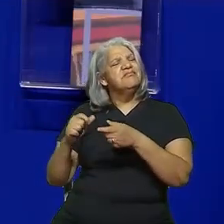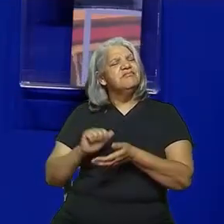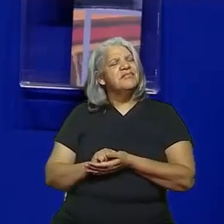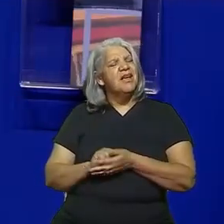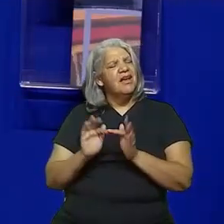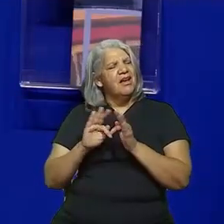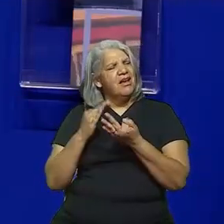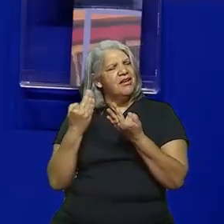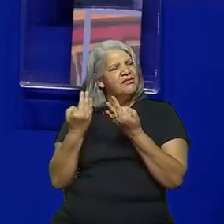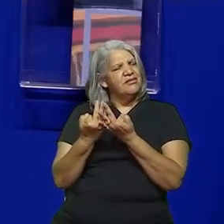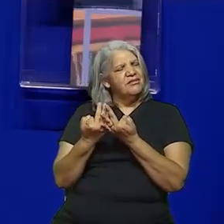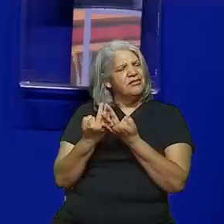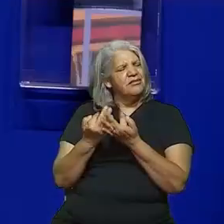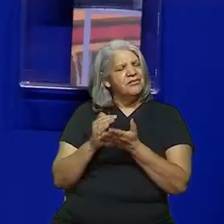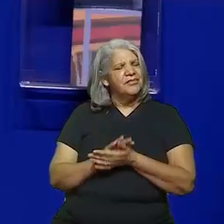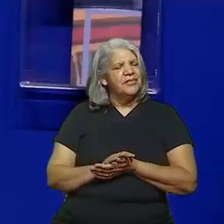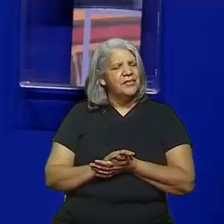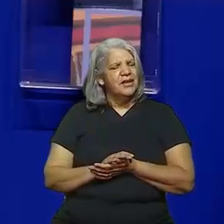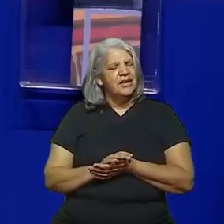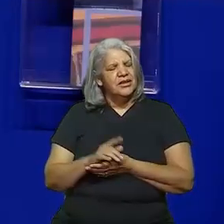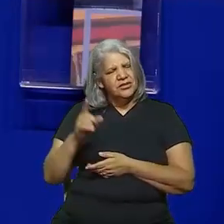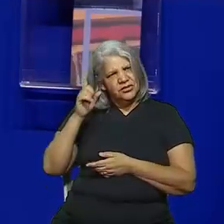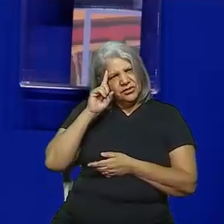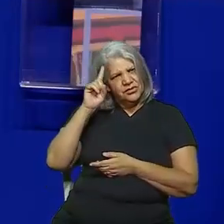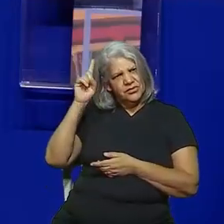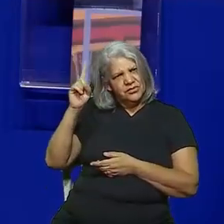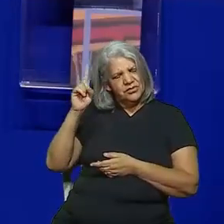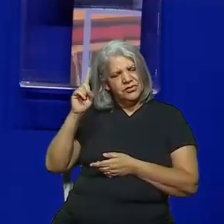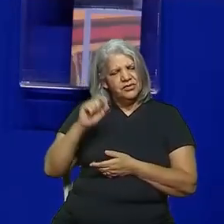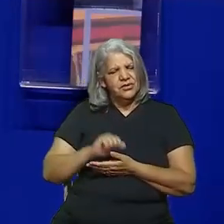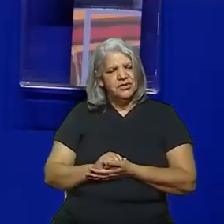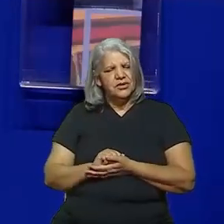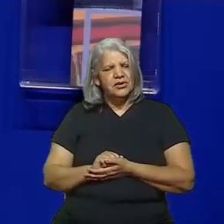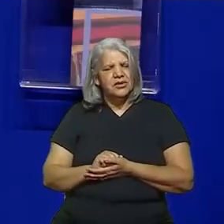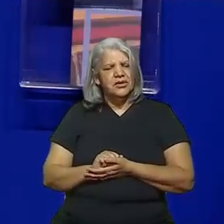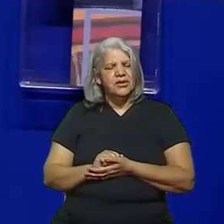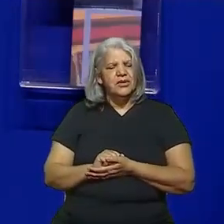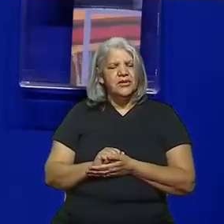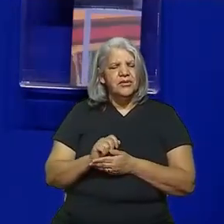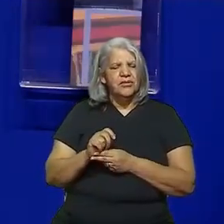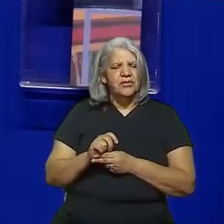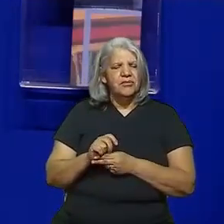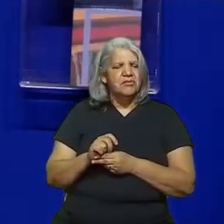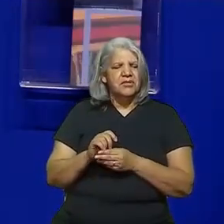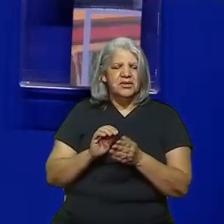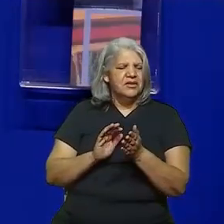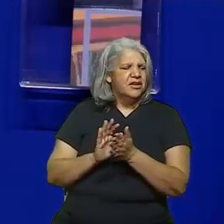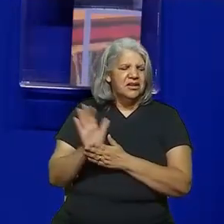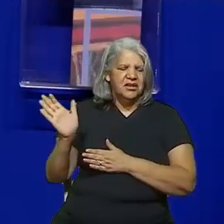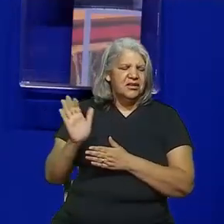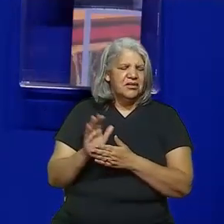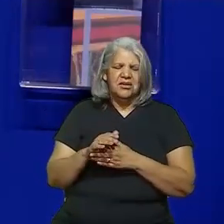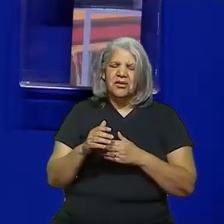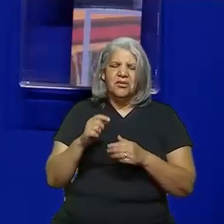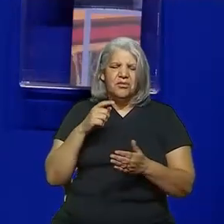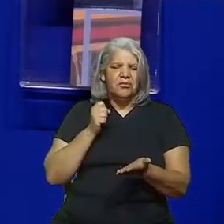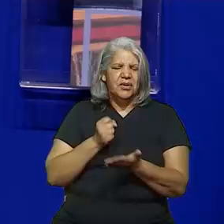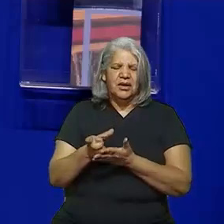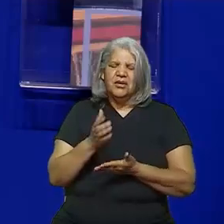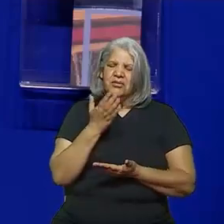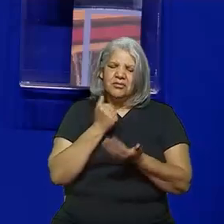A família inteira tinha um dia que ia para a cooperativa de ferroviários comprar a comida, os